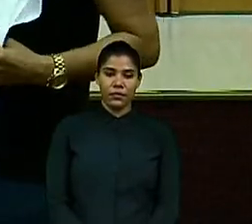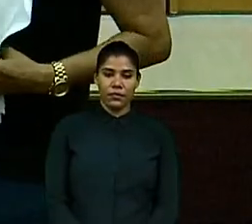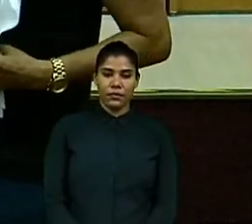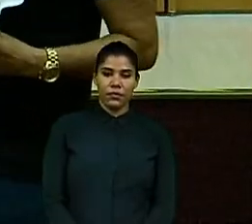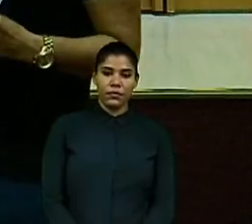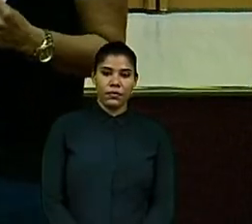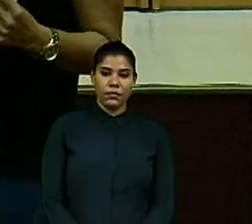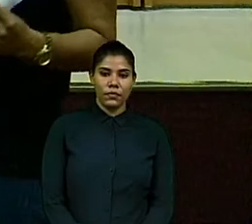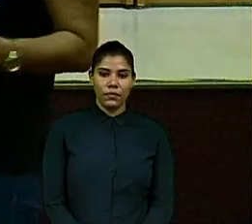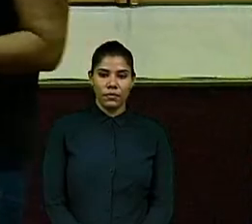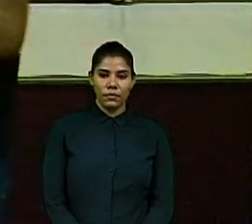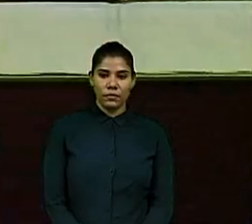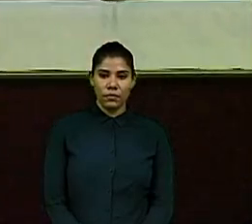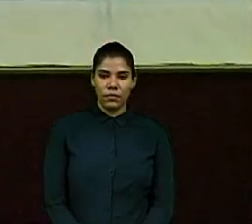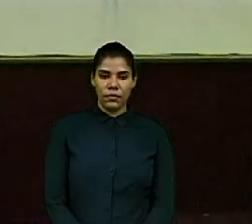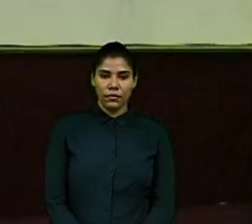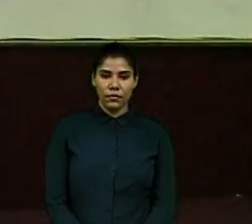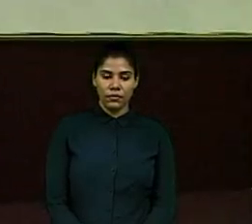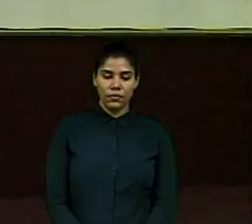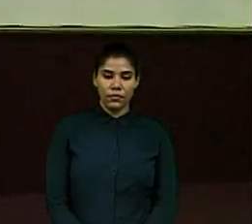Sérgio Igor